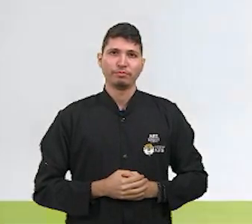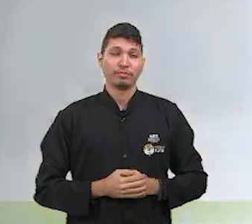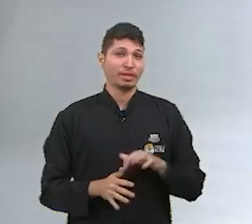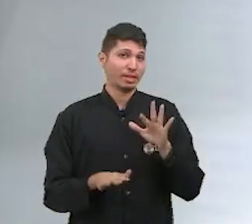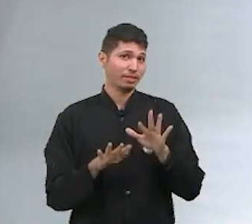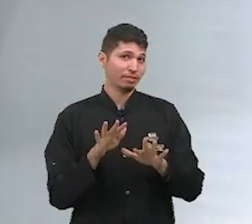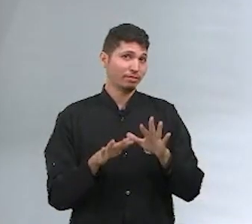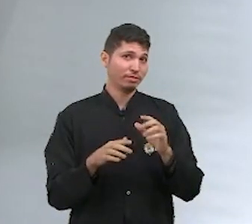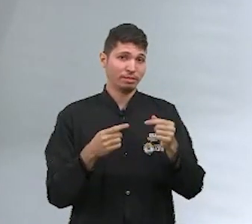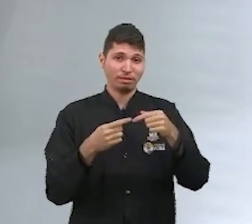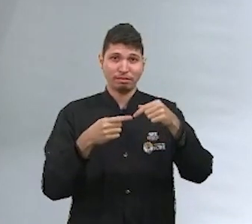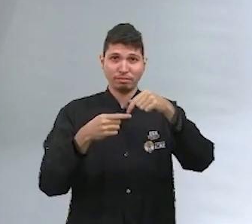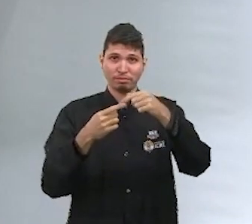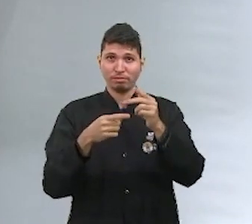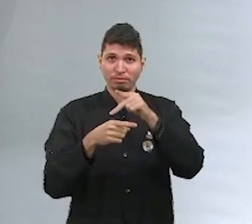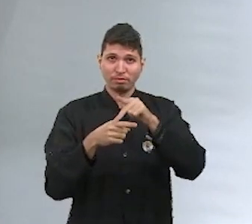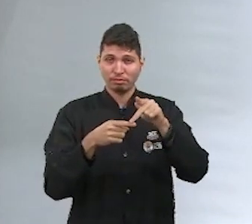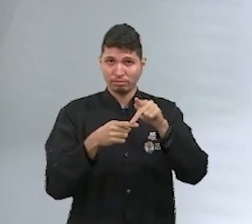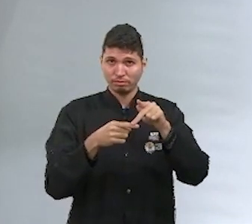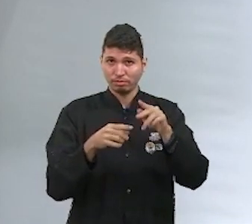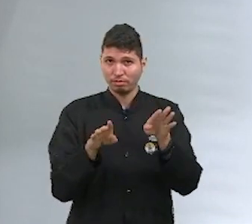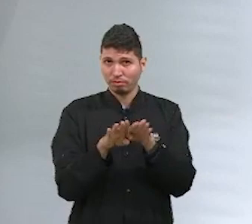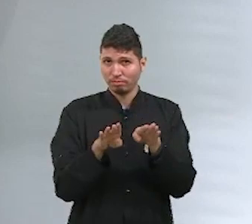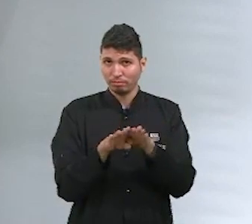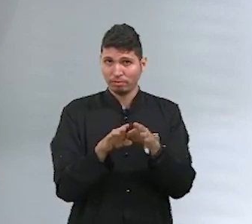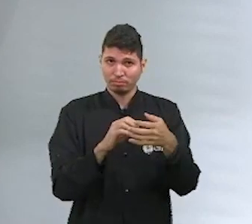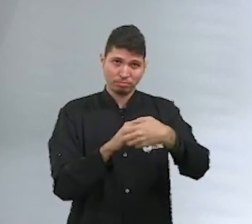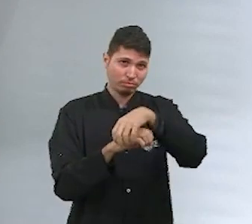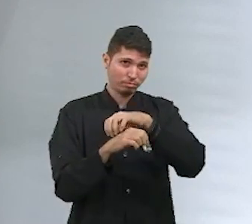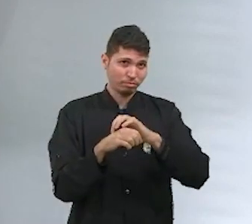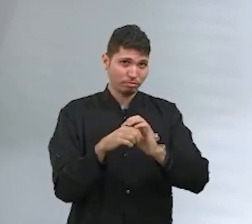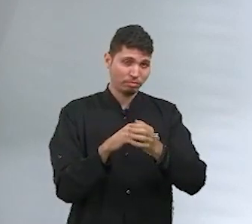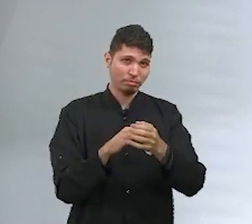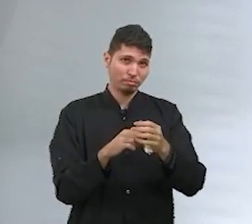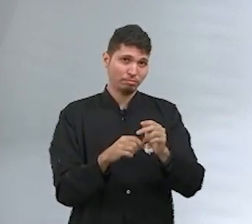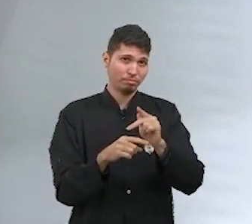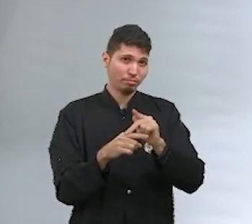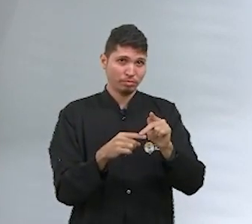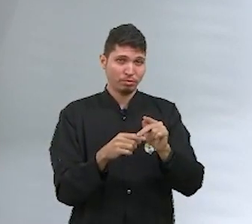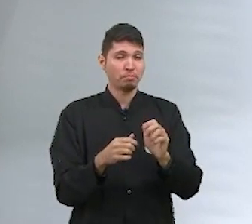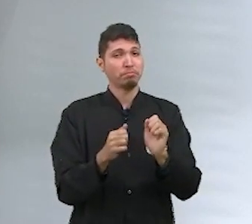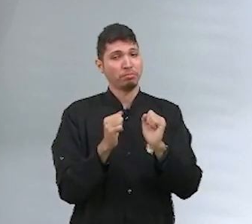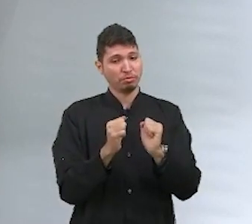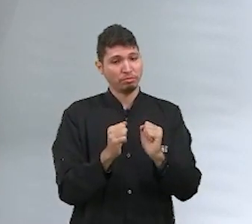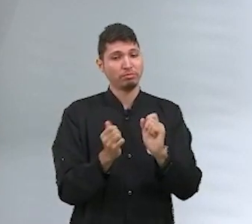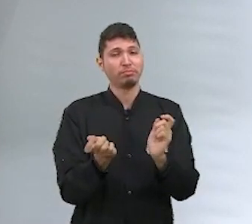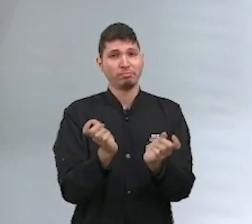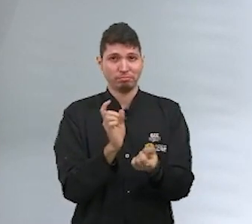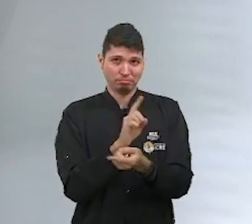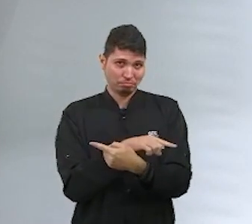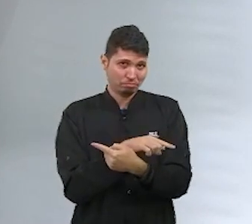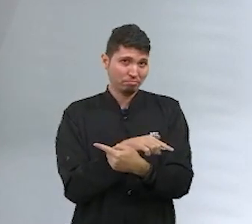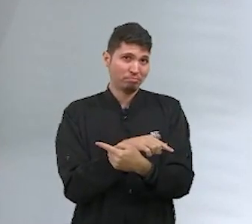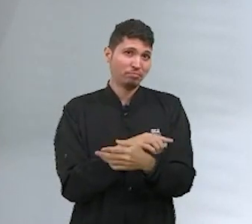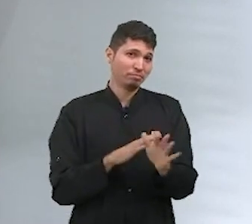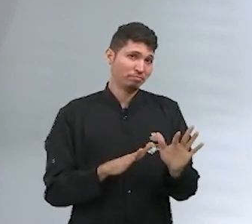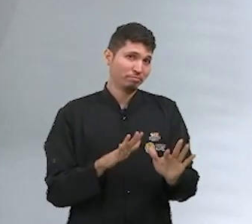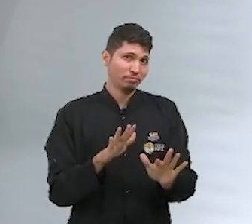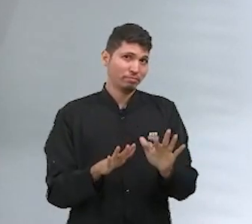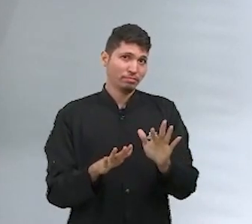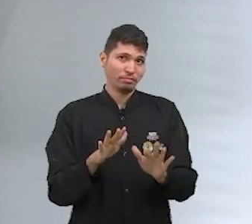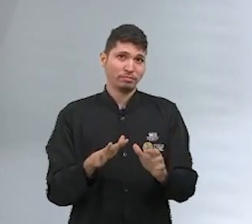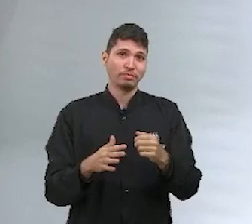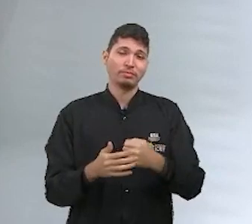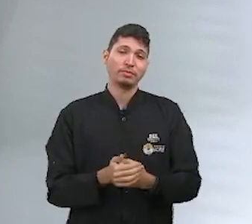a ligação polar também vai ser considerada molécula polar. Pode ser o inverso. A molécula você tem que fazer